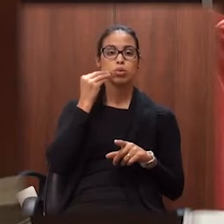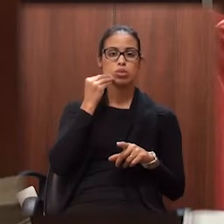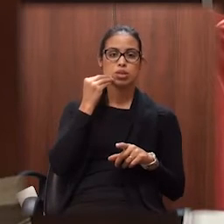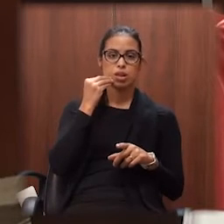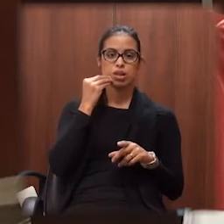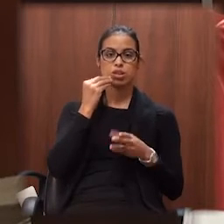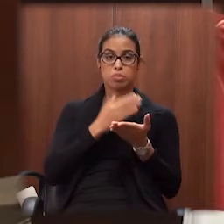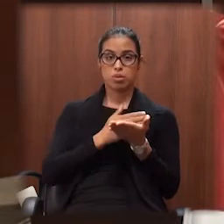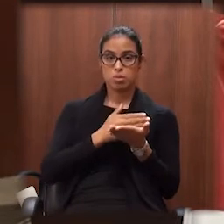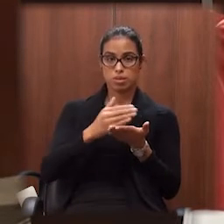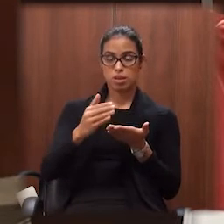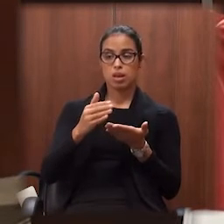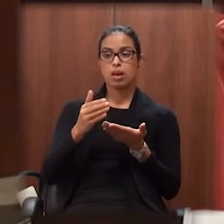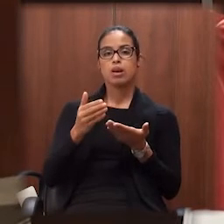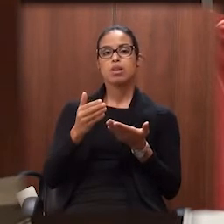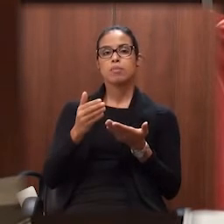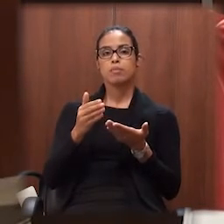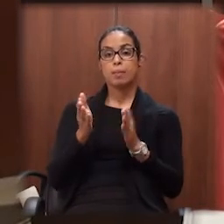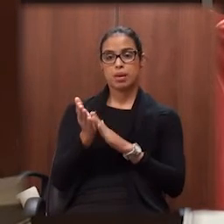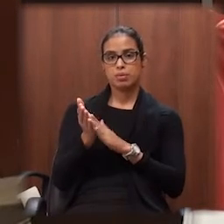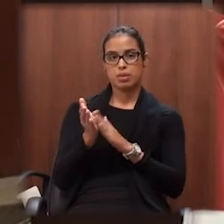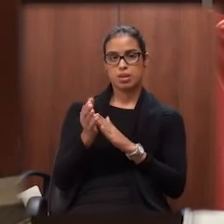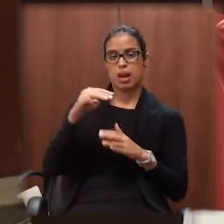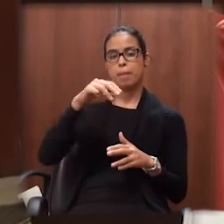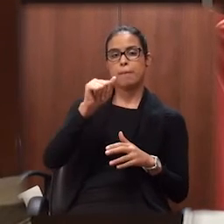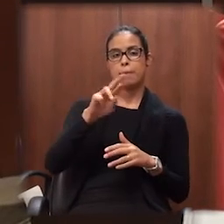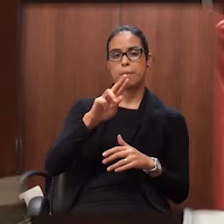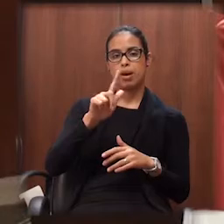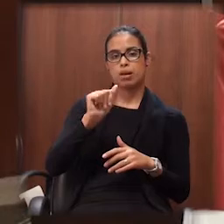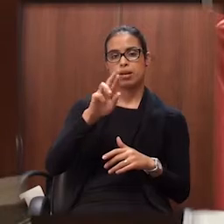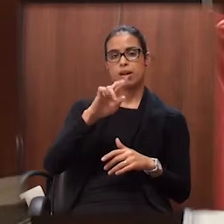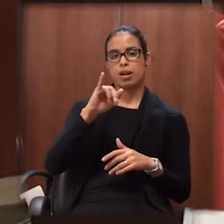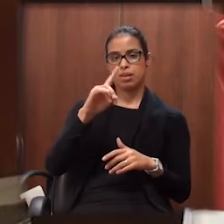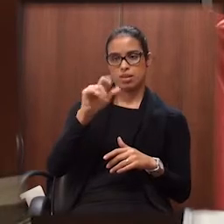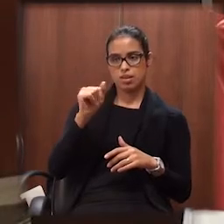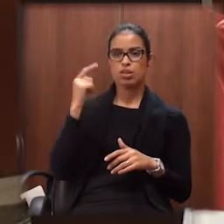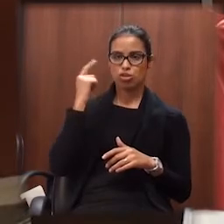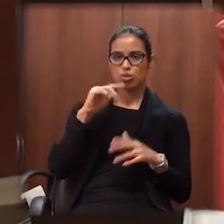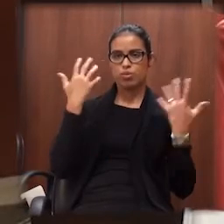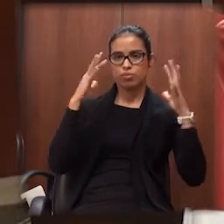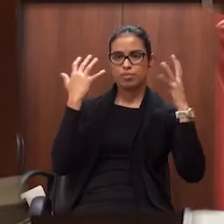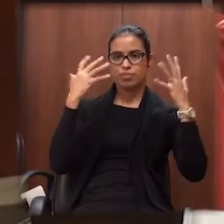homenagear a nossa já homenageada Margarida Geneval. Mais uma salva de palmas.